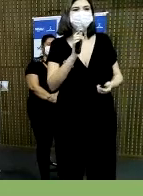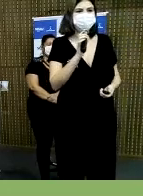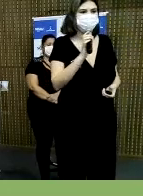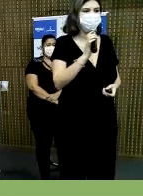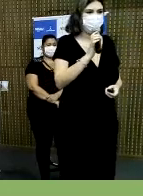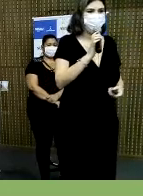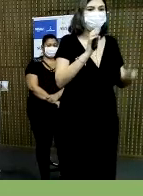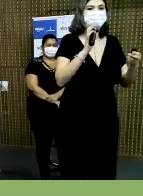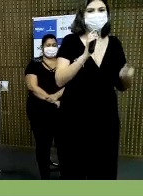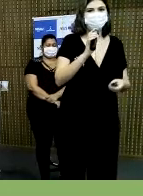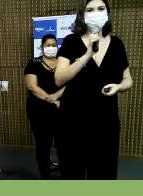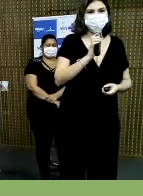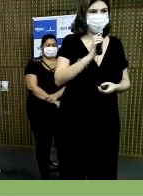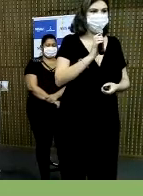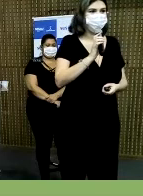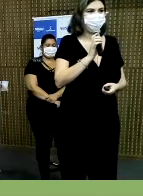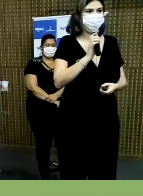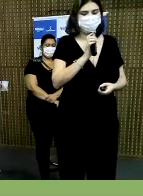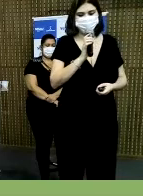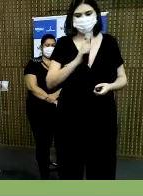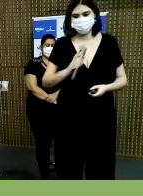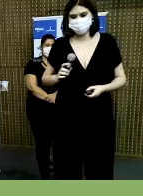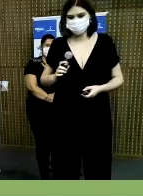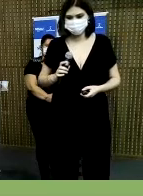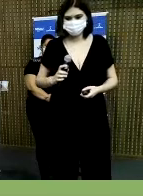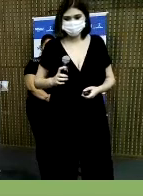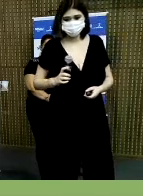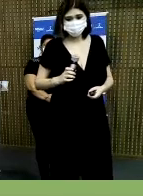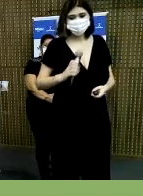estar fazendo esse atendimento e organizando o fluxo da unidade.